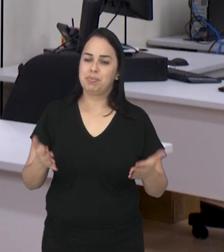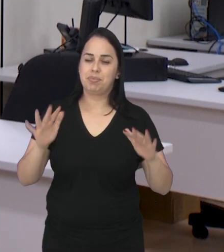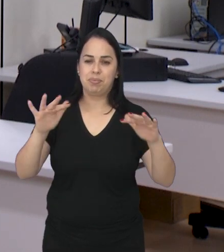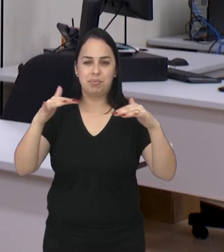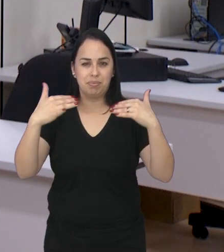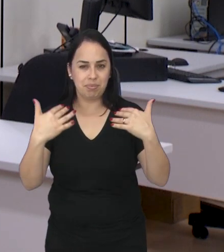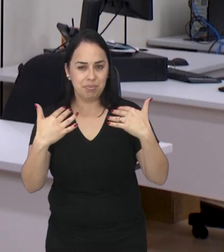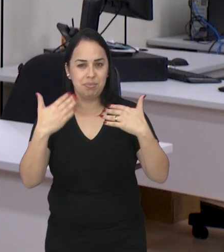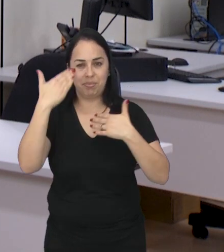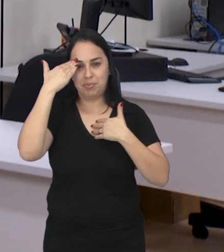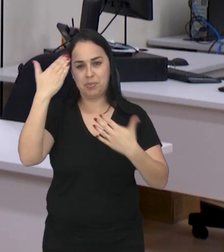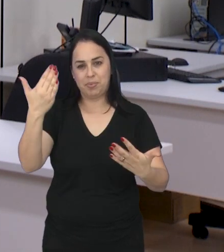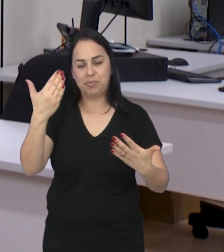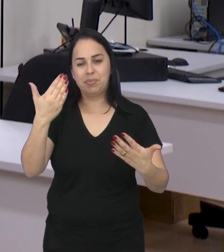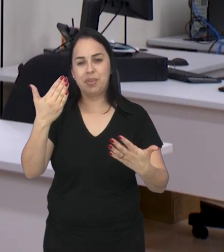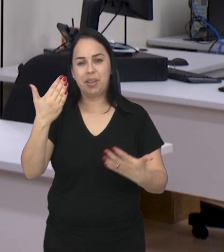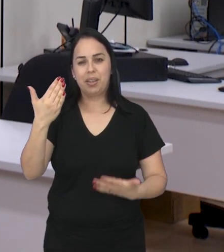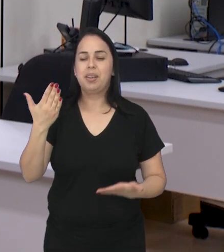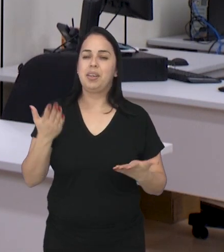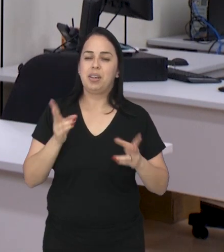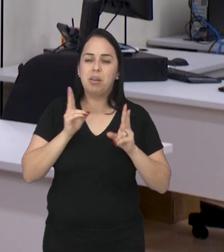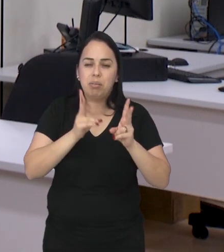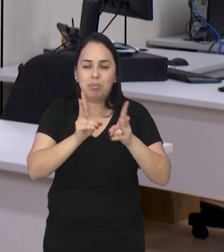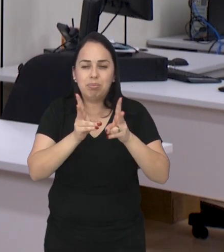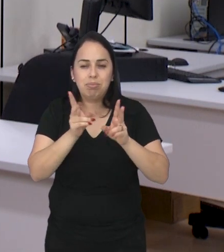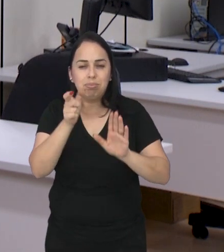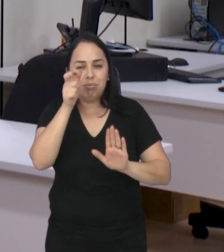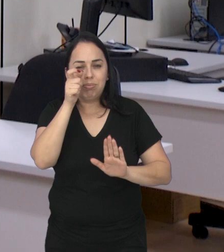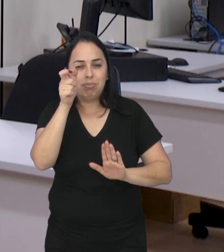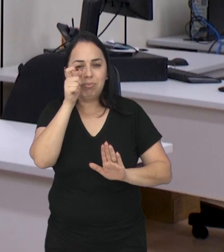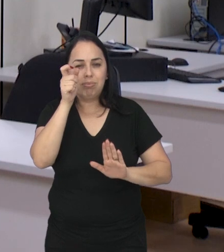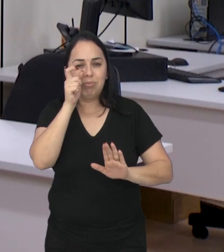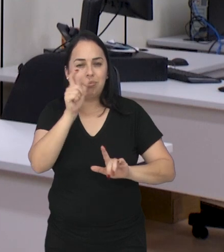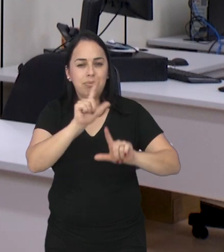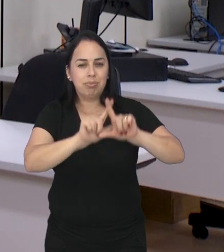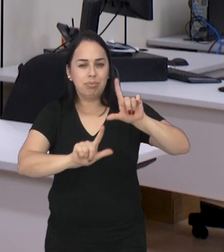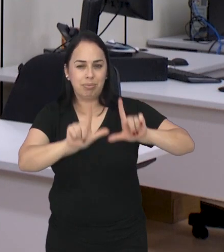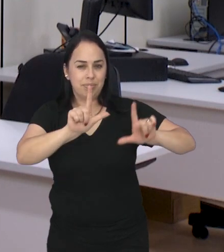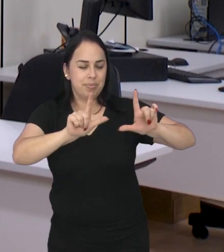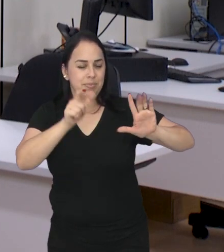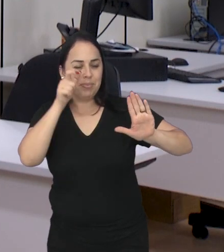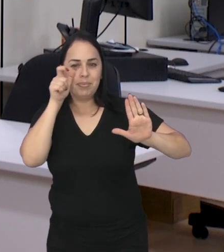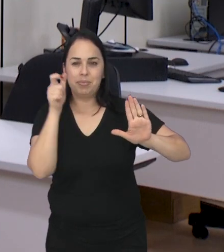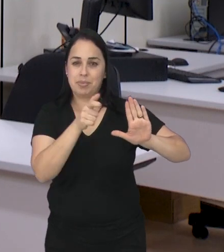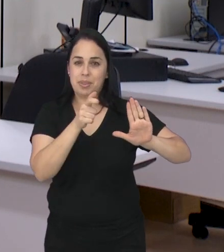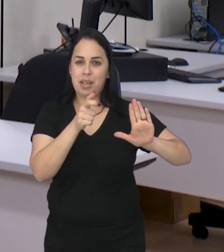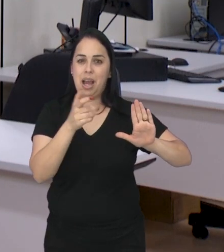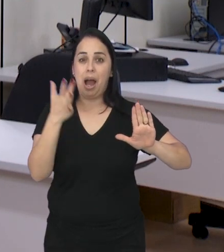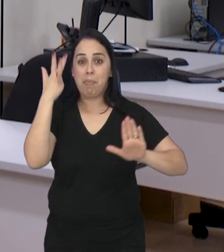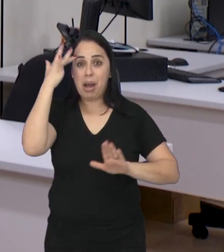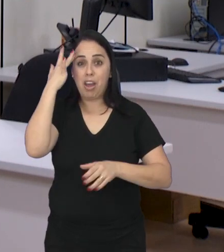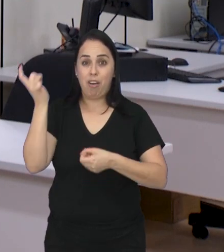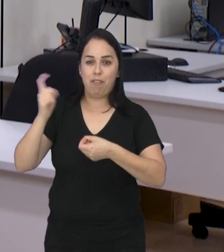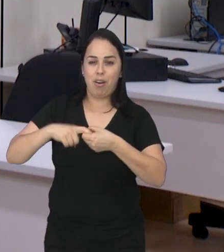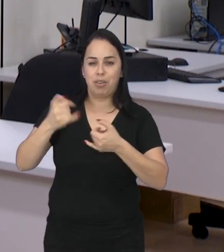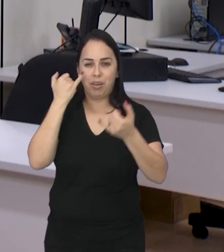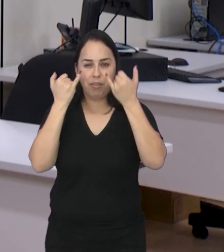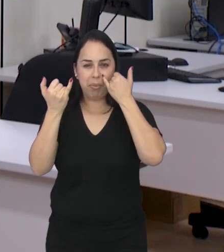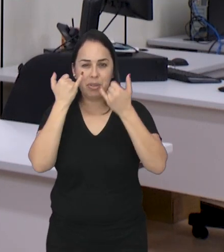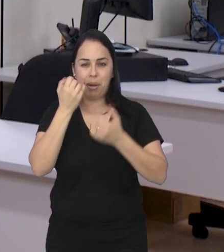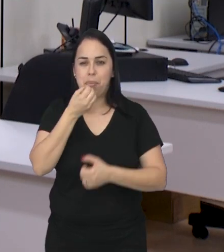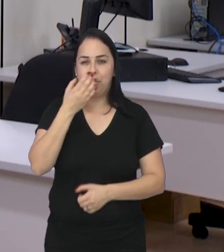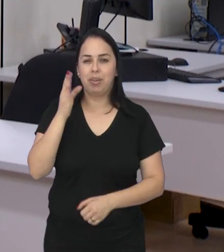pela sua companhia e eu Convido você a continuar por aqui para acompanhar a programação da TV Câmara amanhã eu volto com mais notícias